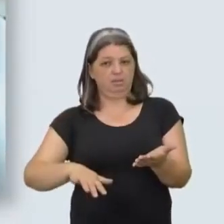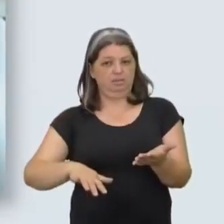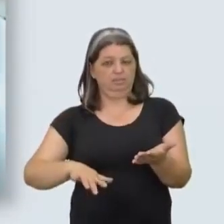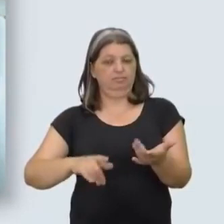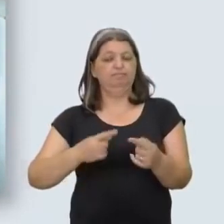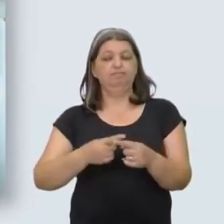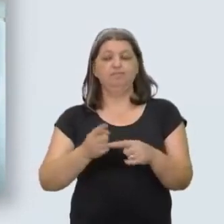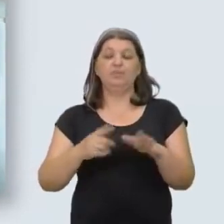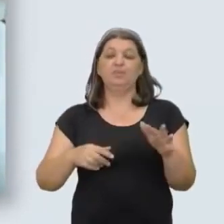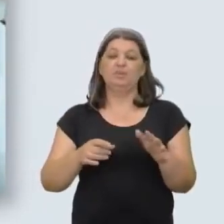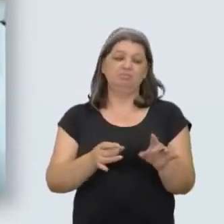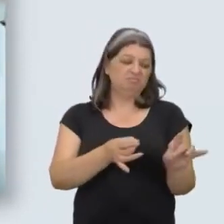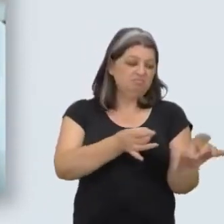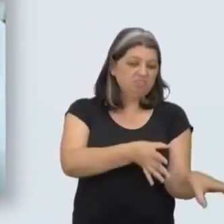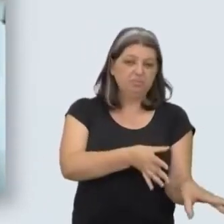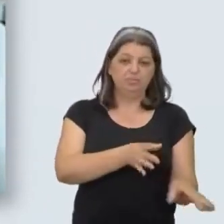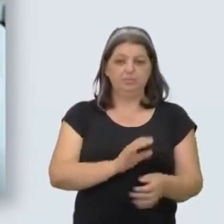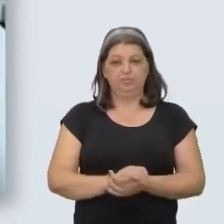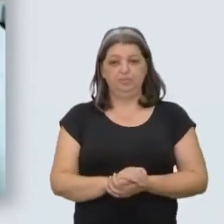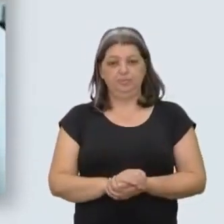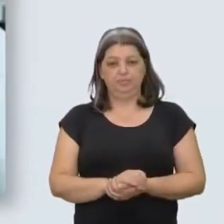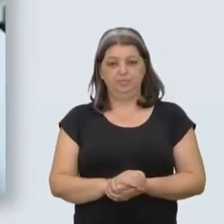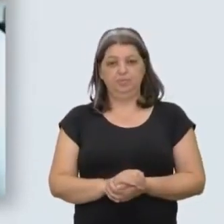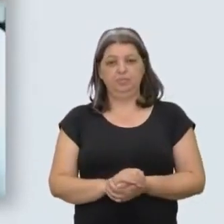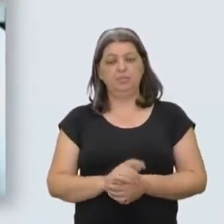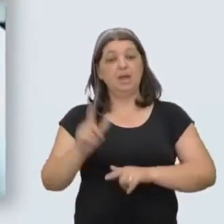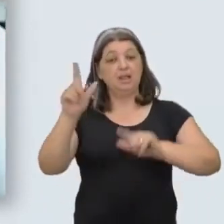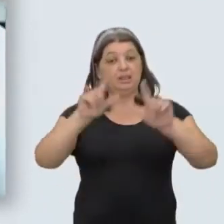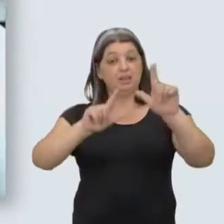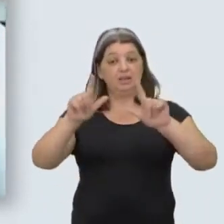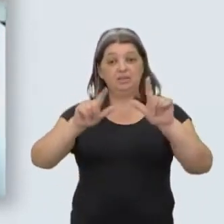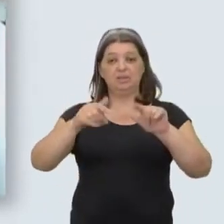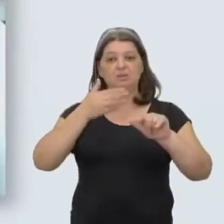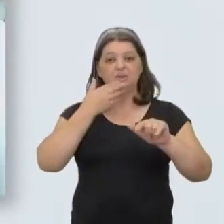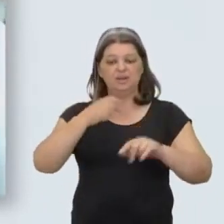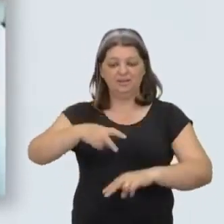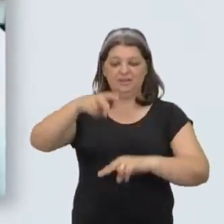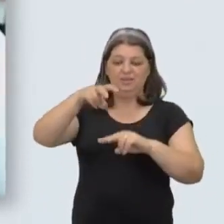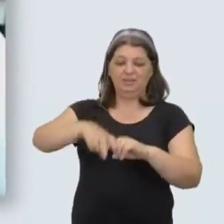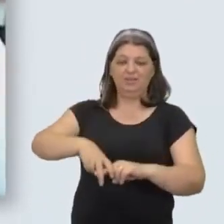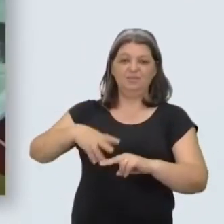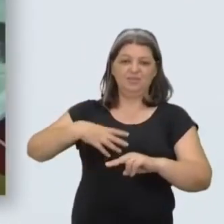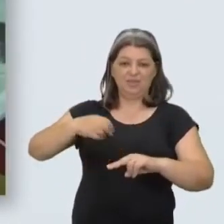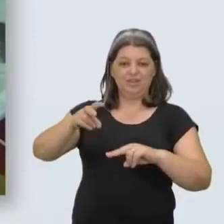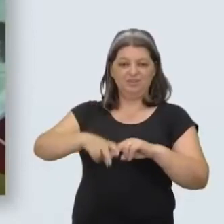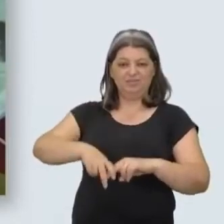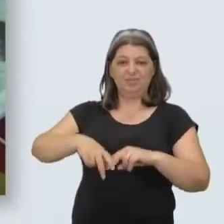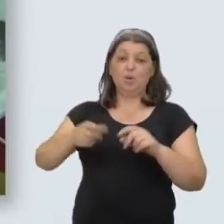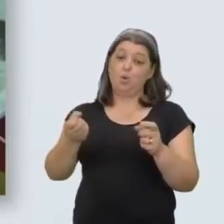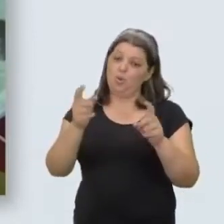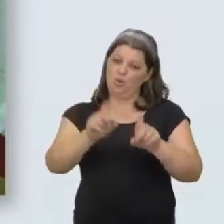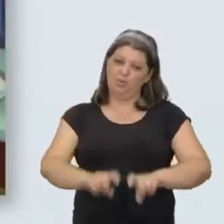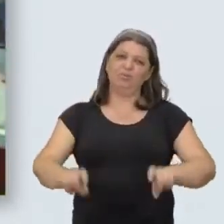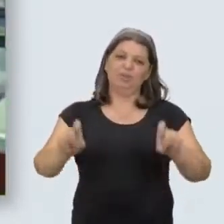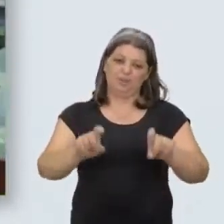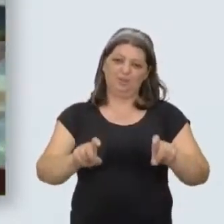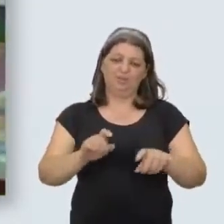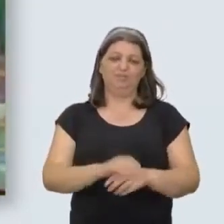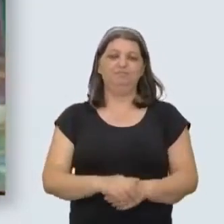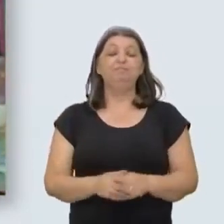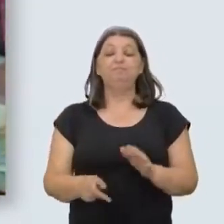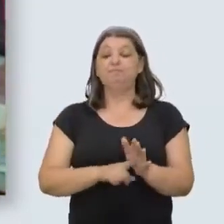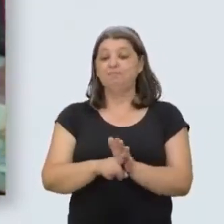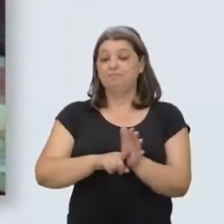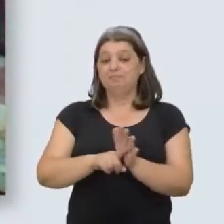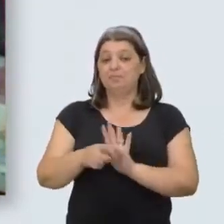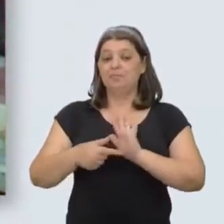Então acabam deixando de lado. Uma televisão é mais fácil largar um filho sentado na frente, né? No computador também. Os resultados da pesquisa Retratos